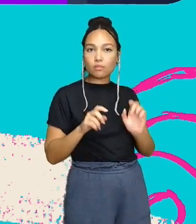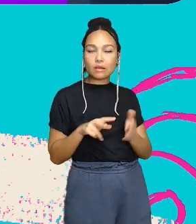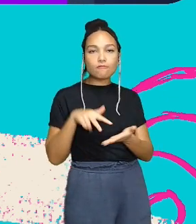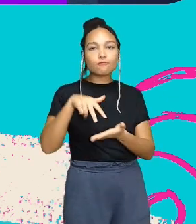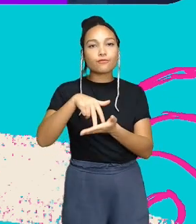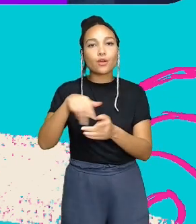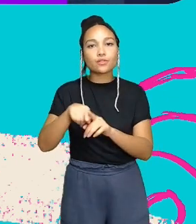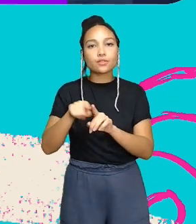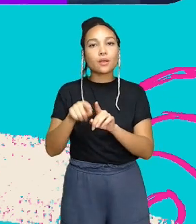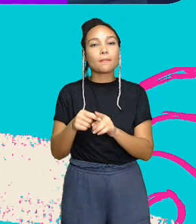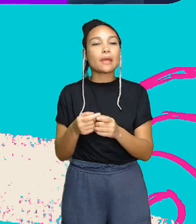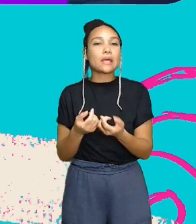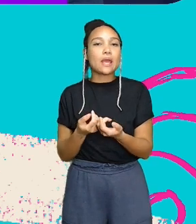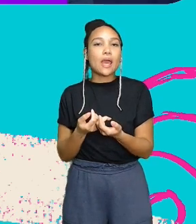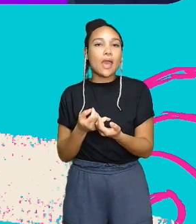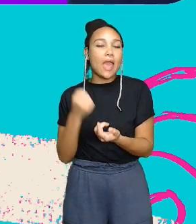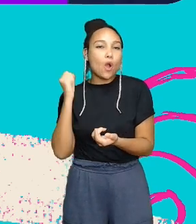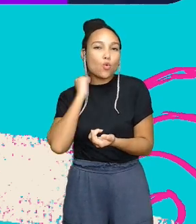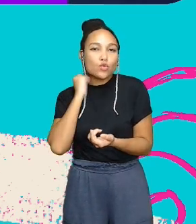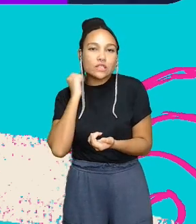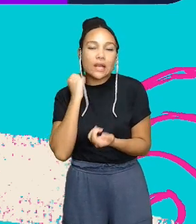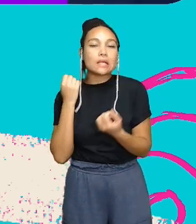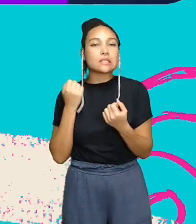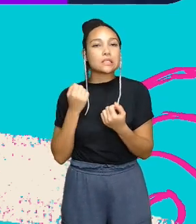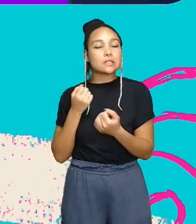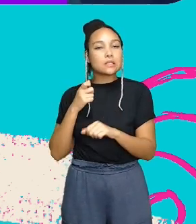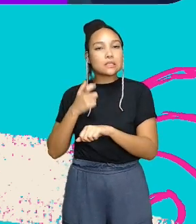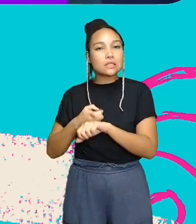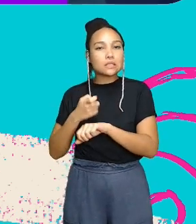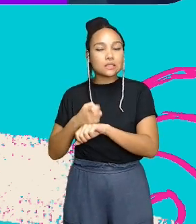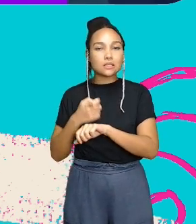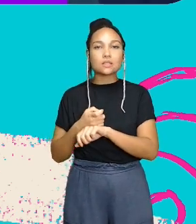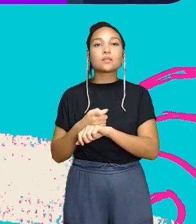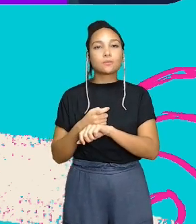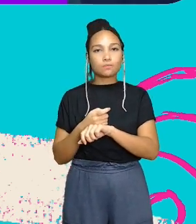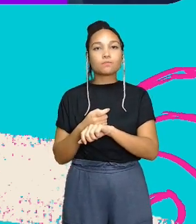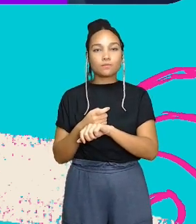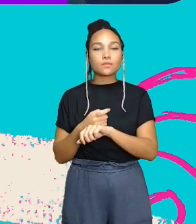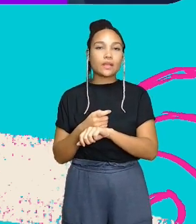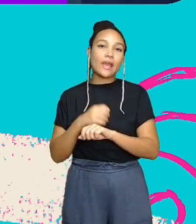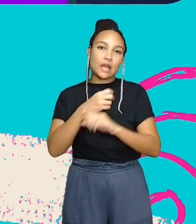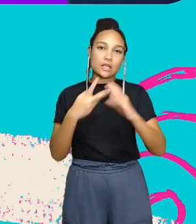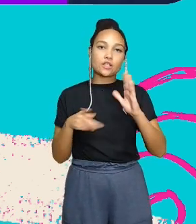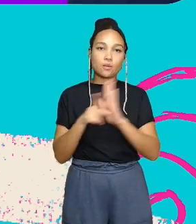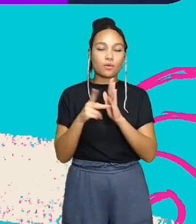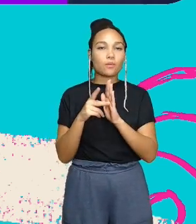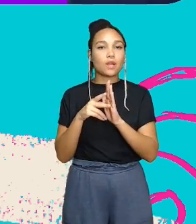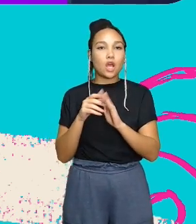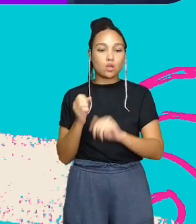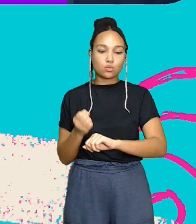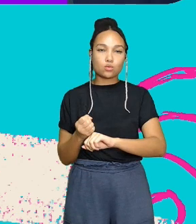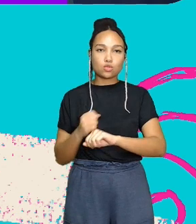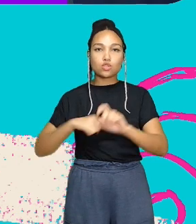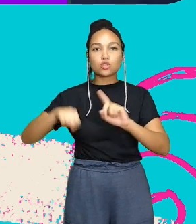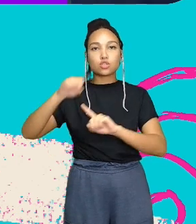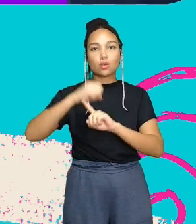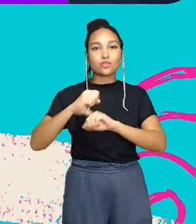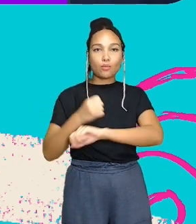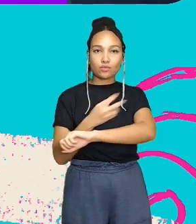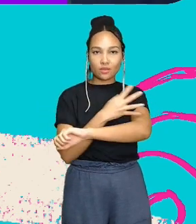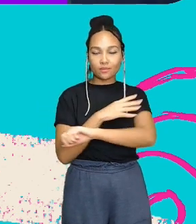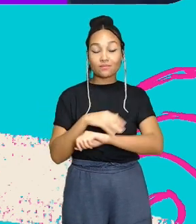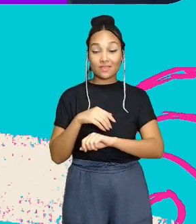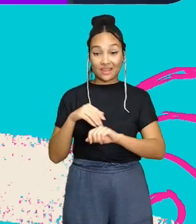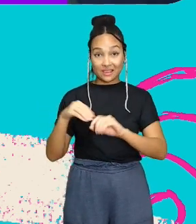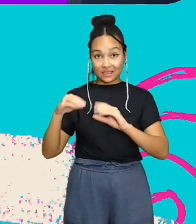estresse e flexibilidade, as danadas das características socioemocionais, que agora a gente na escola, a gente o tempo todo é